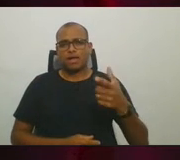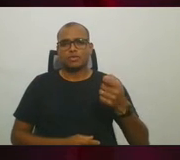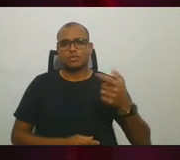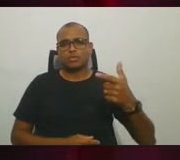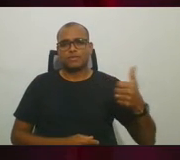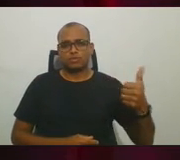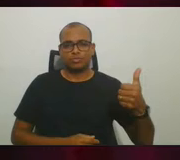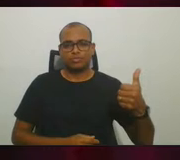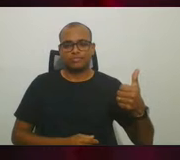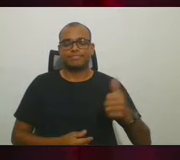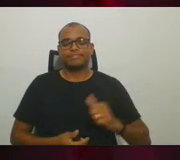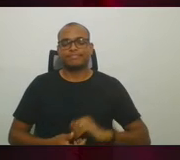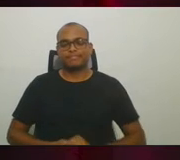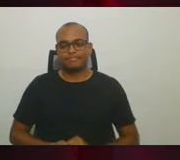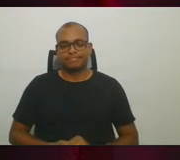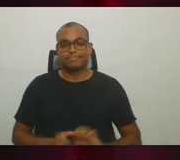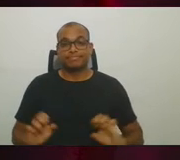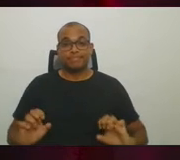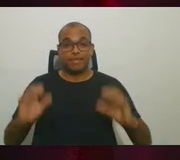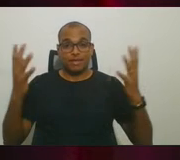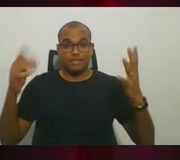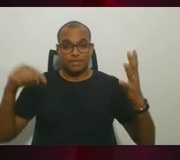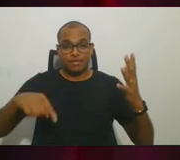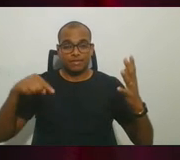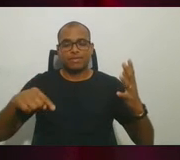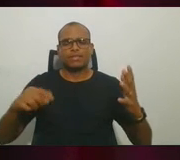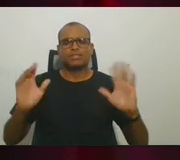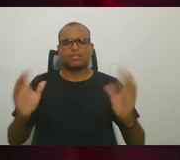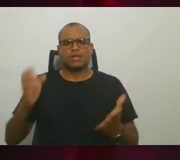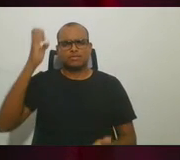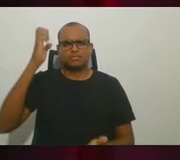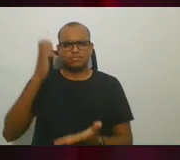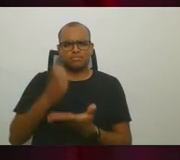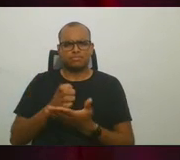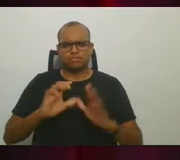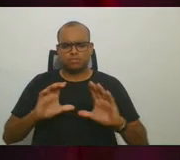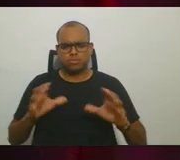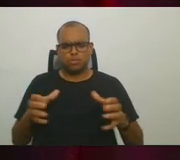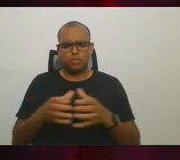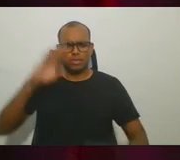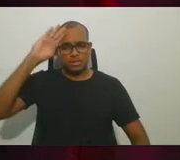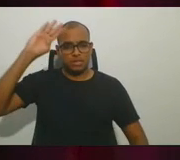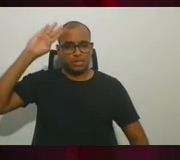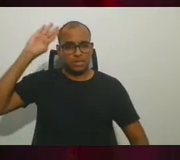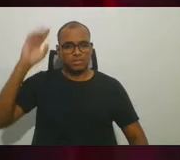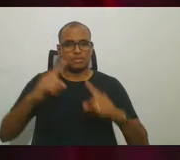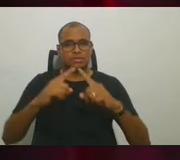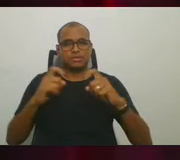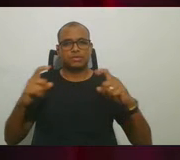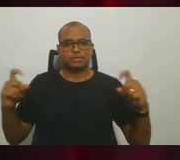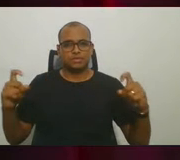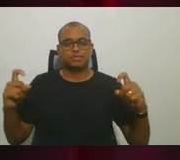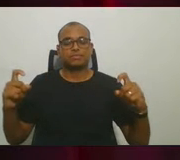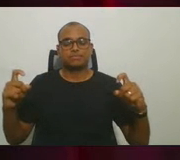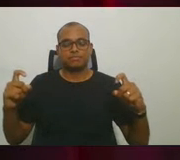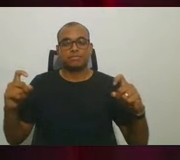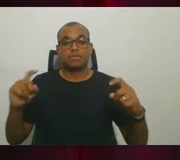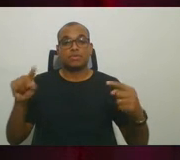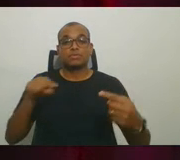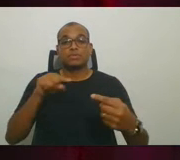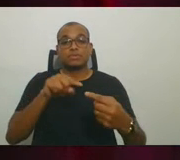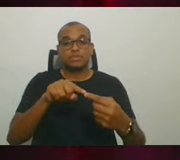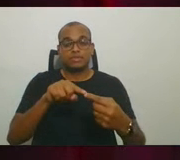2020/2021. É um evento consolidado pela comunidade acadêmica científica, em razão